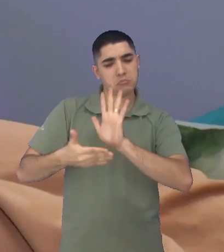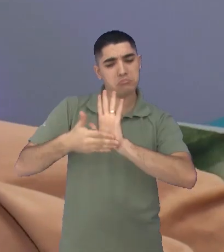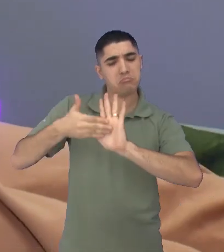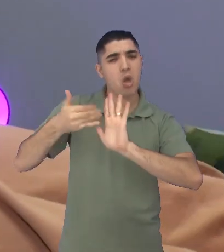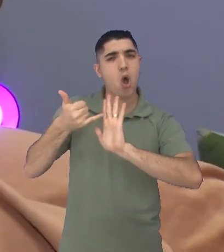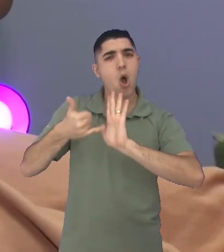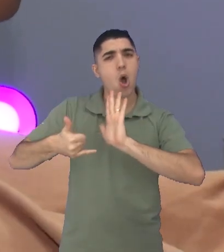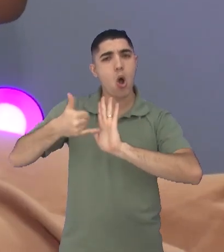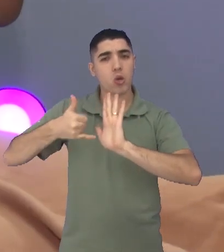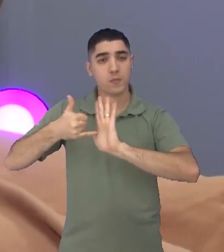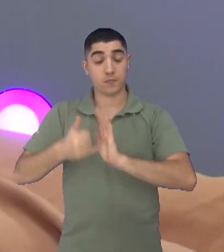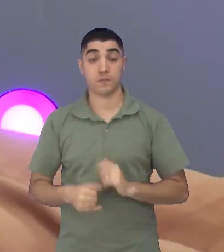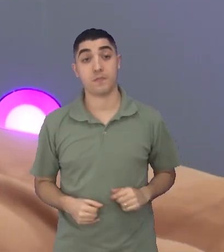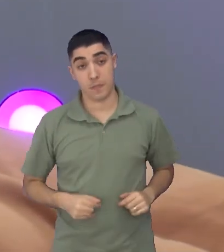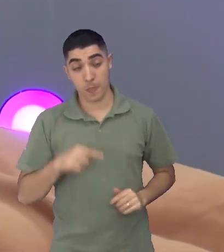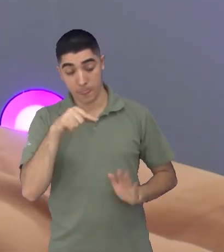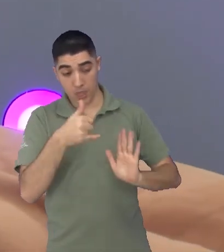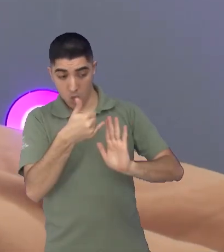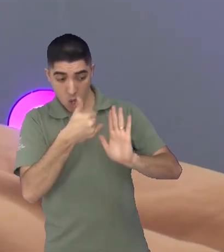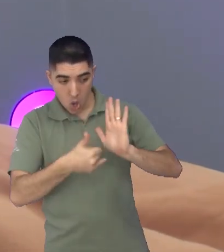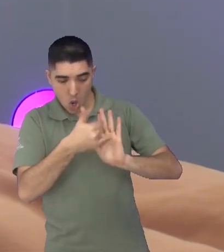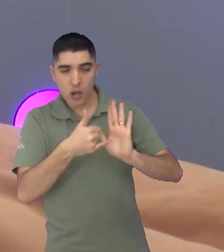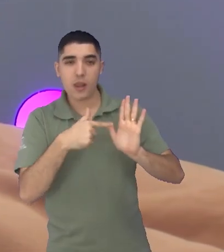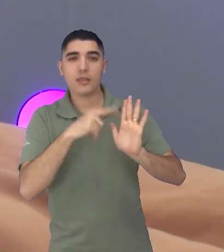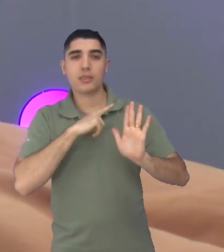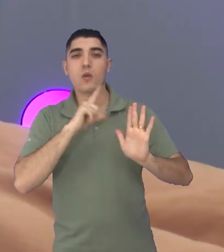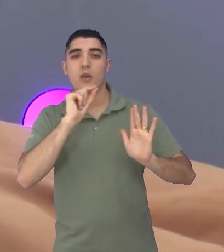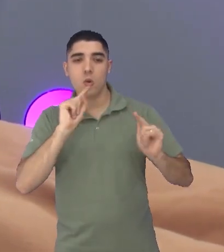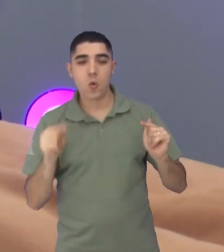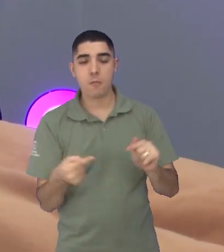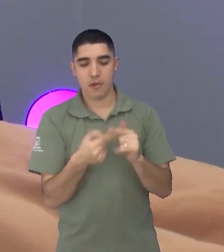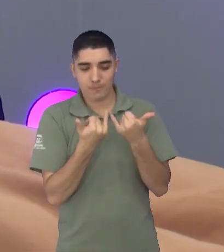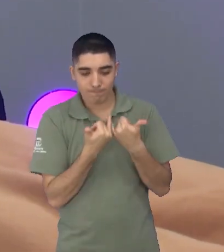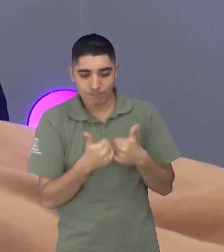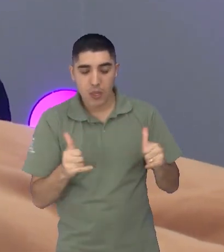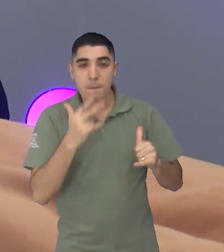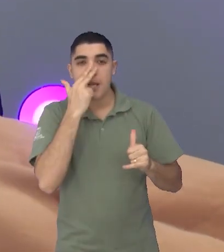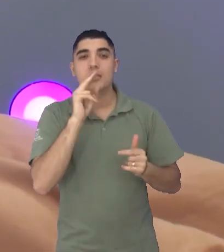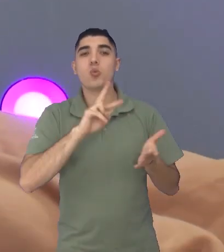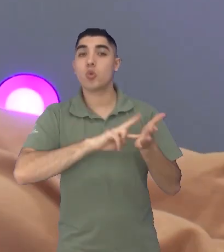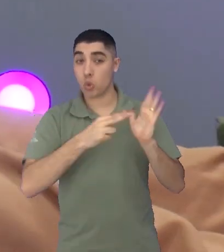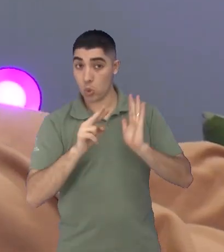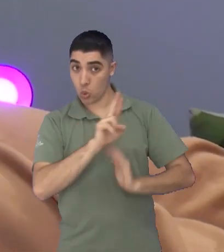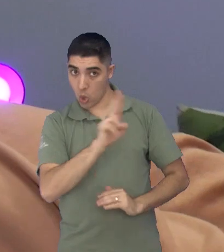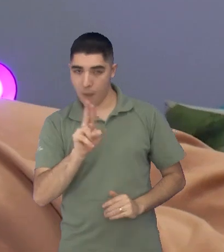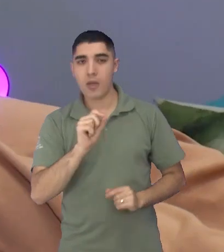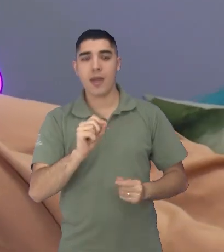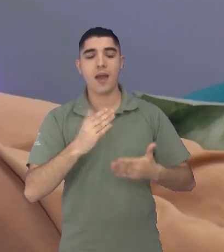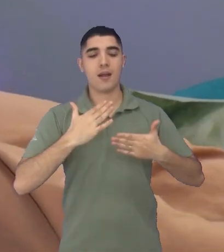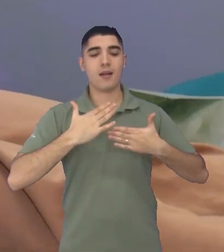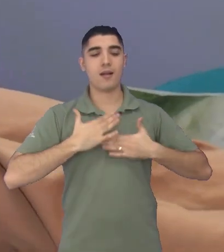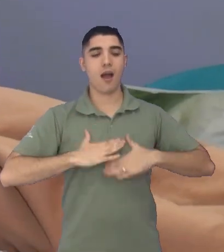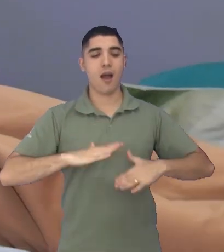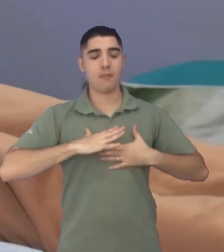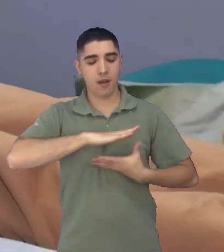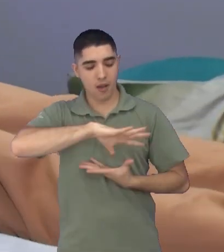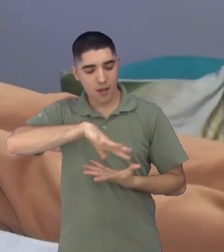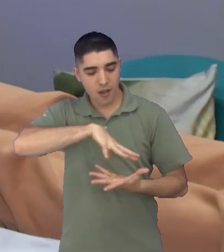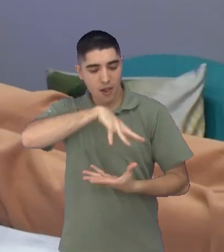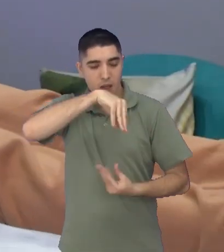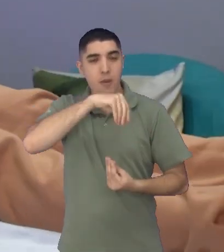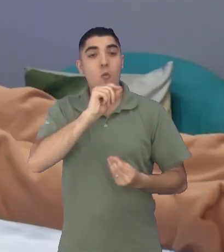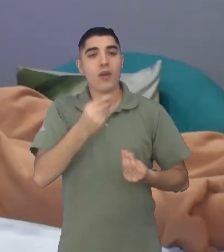Esse daí a gente vai trabalhar uma sinergia de óleos que se chama calma na alma, para ajudar ela a relaxar, ela ficar bem